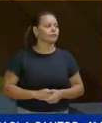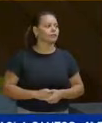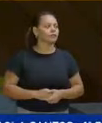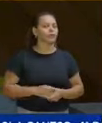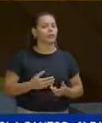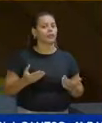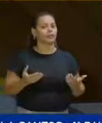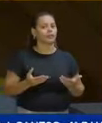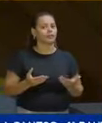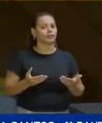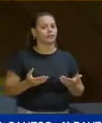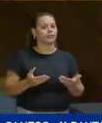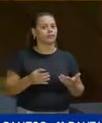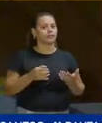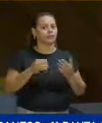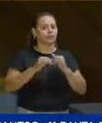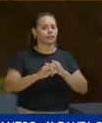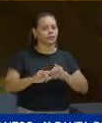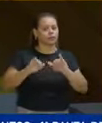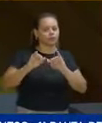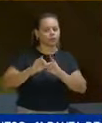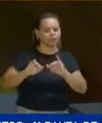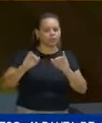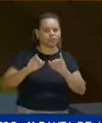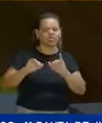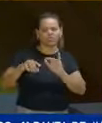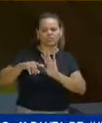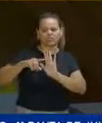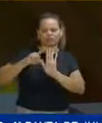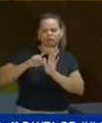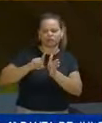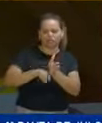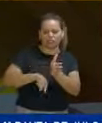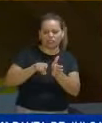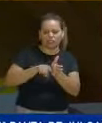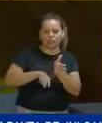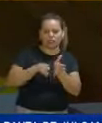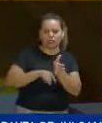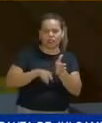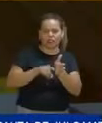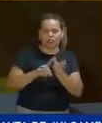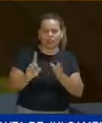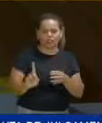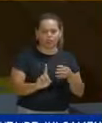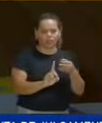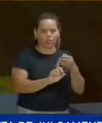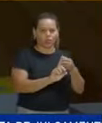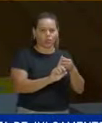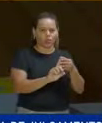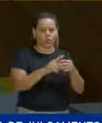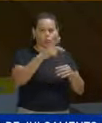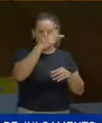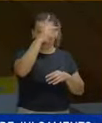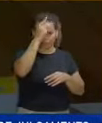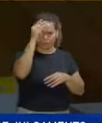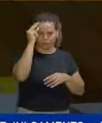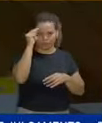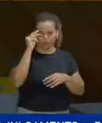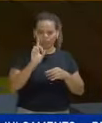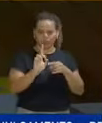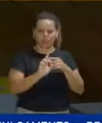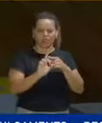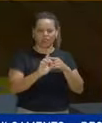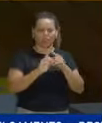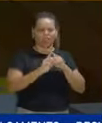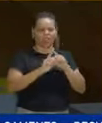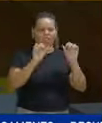essa suposta divulgação de propaganda negativa em desfavor do atual prefeito, também não se vislumbra qualquer